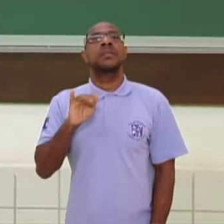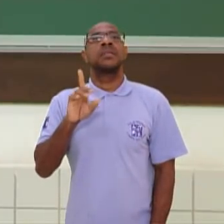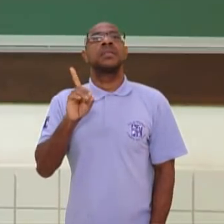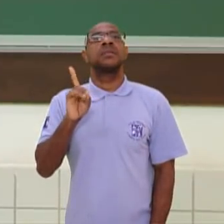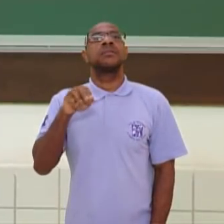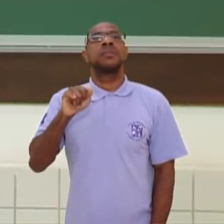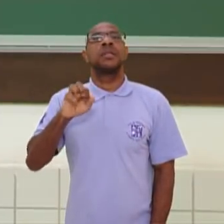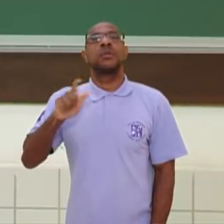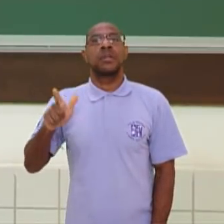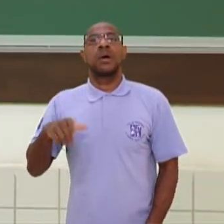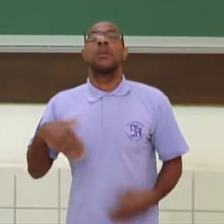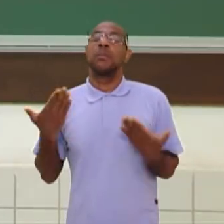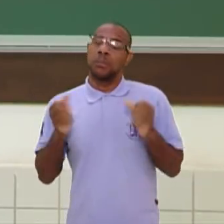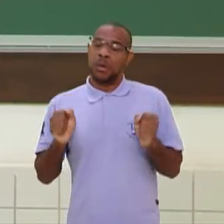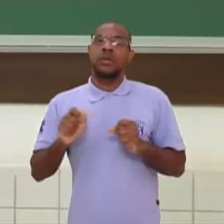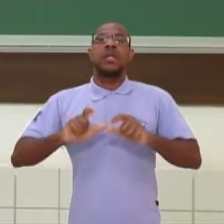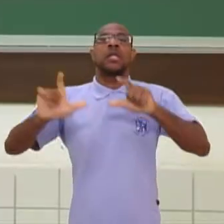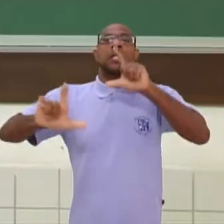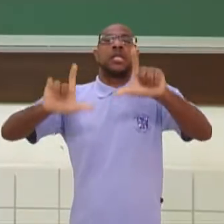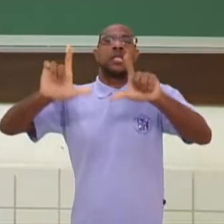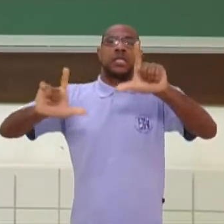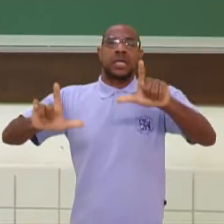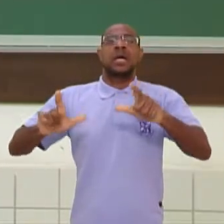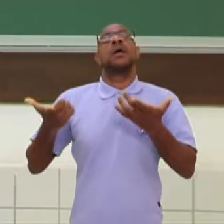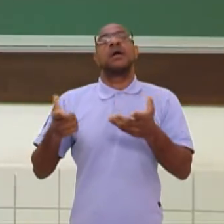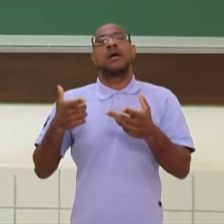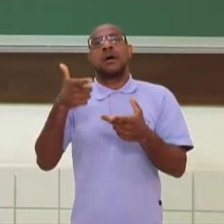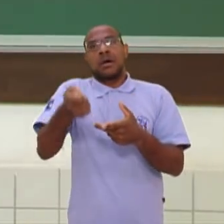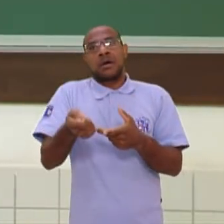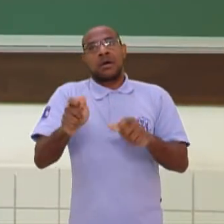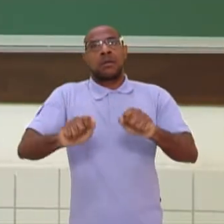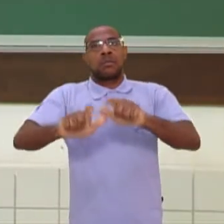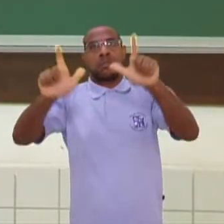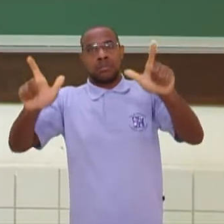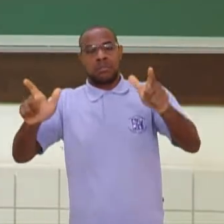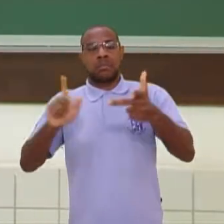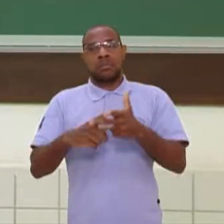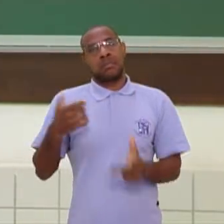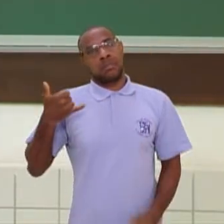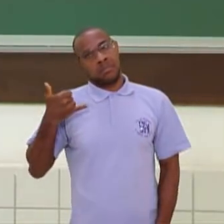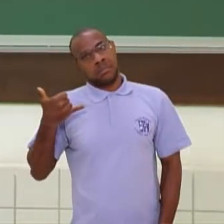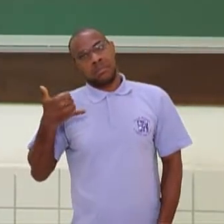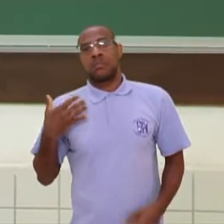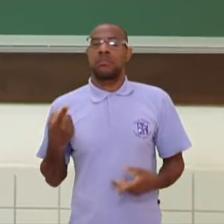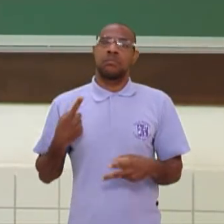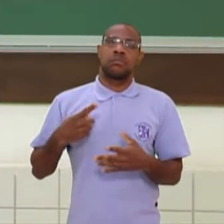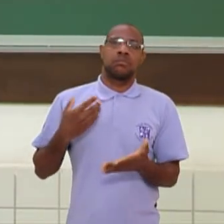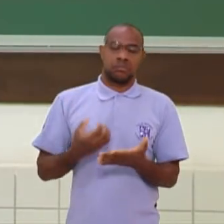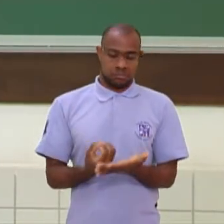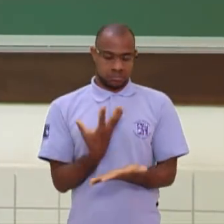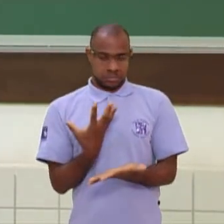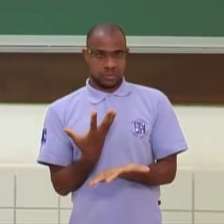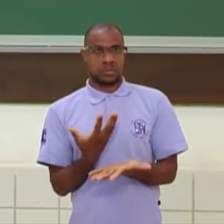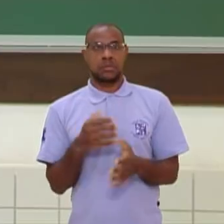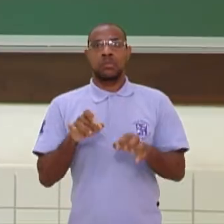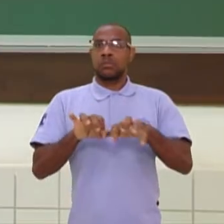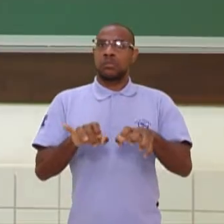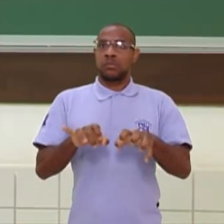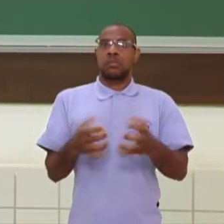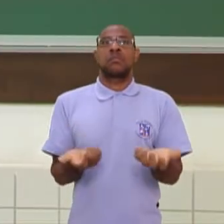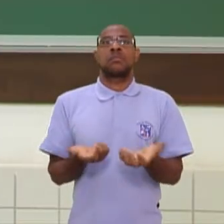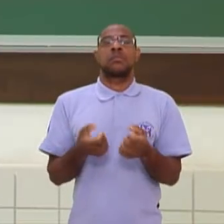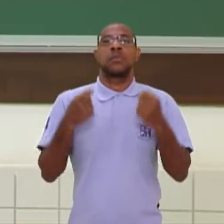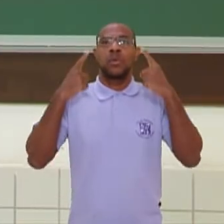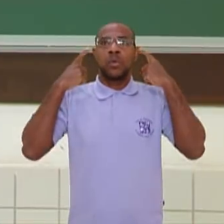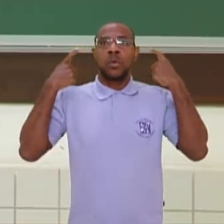isso que você pode ligar seu televisor, você pode ligar ali o seu aparelho celular, você pode verificar pelo seu computador e você vai ter que o som